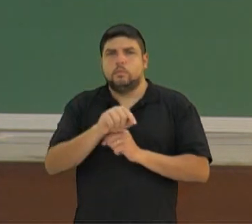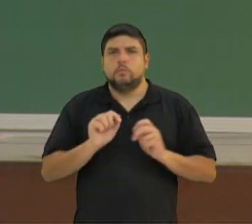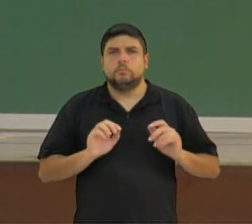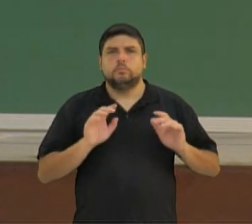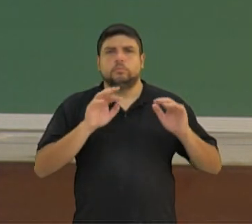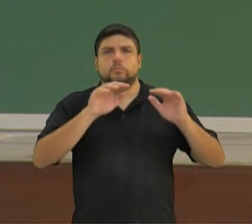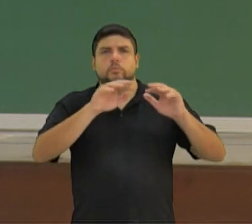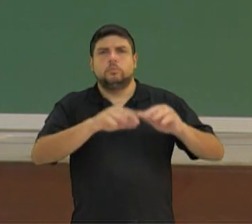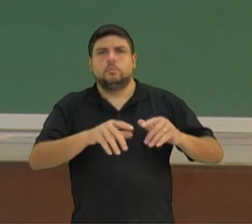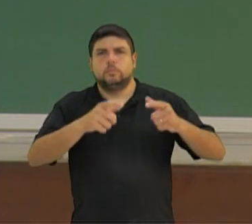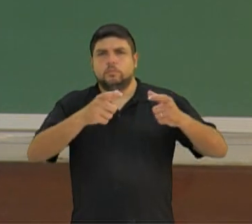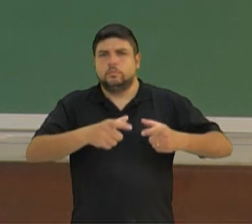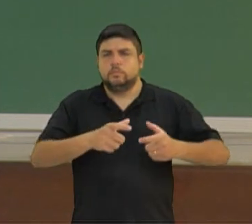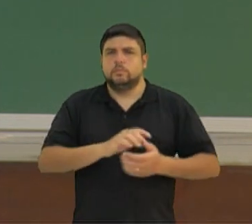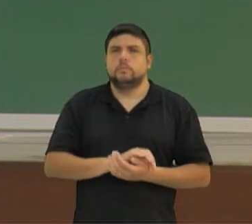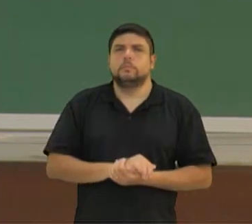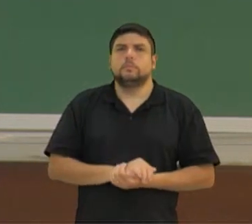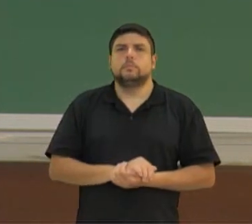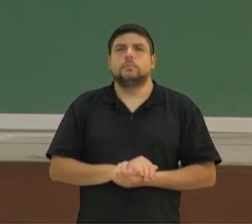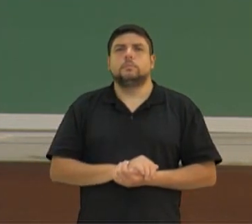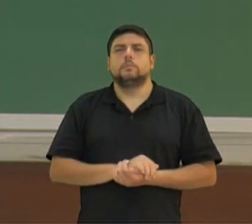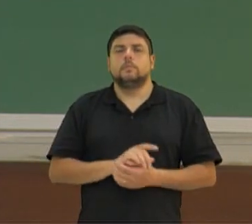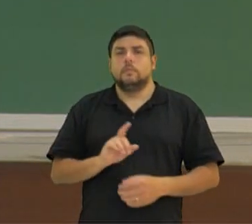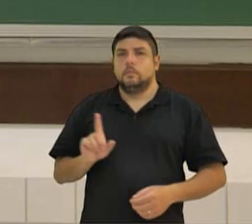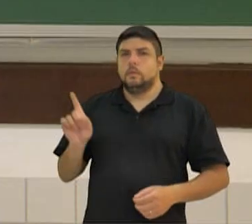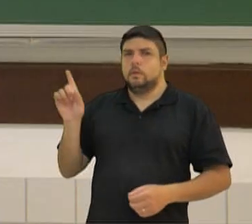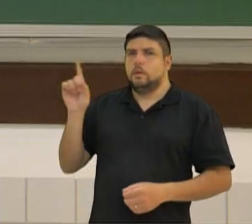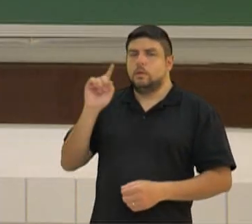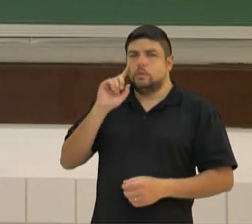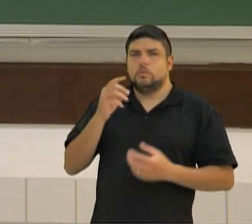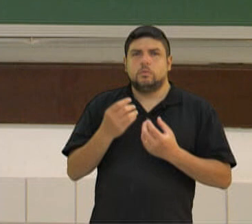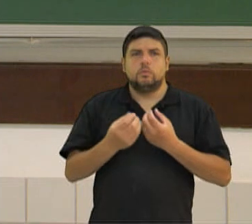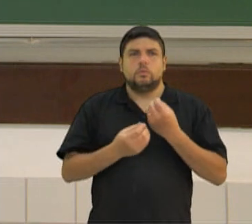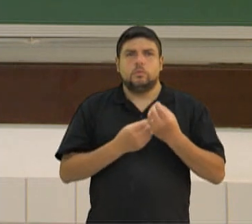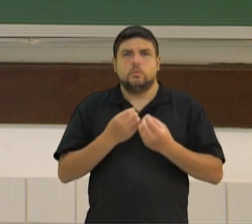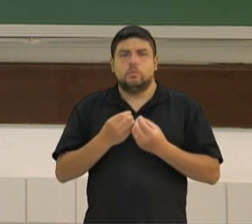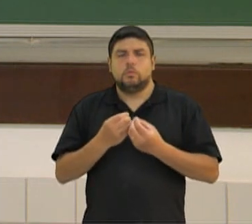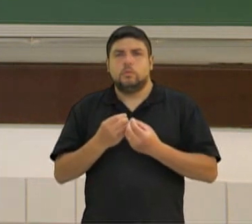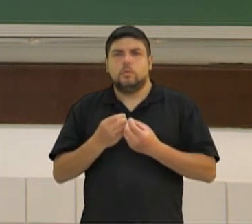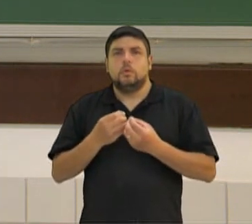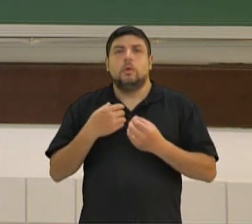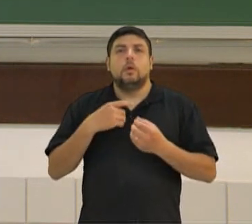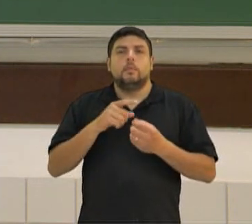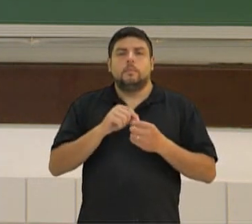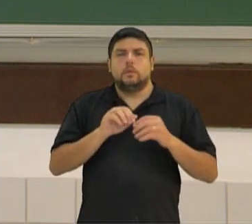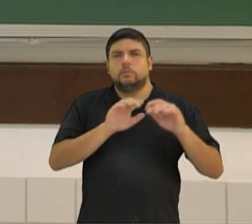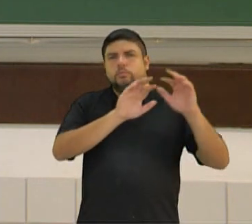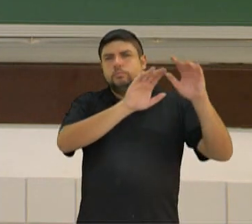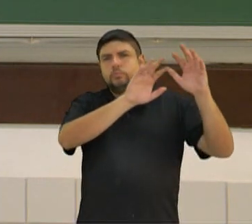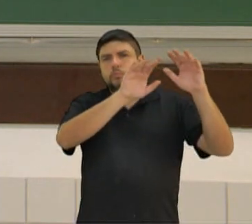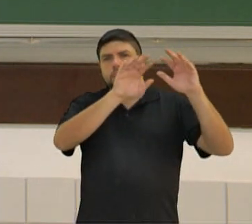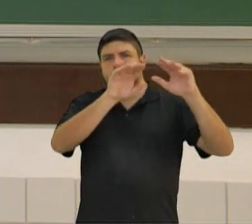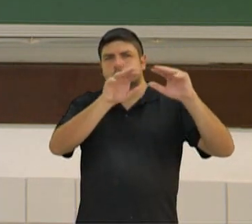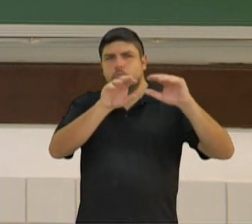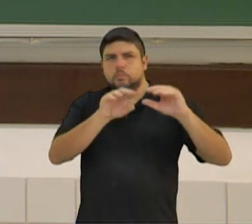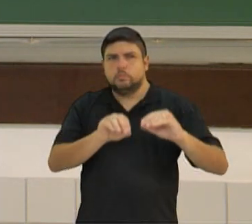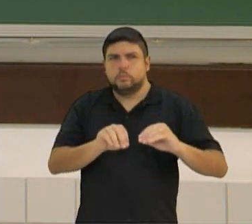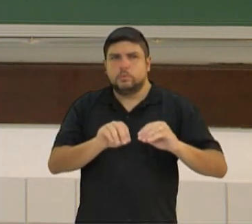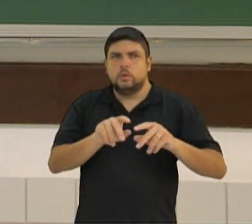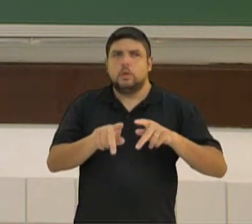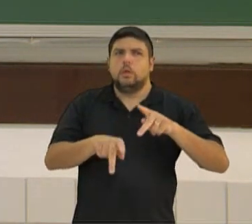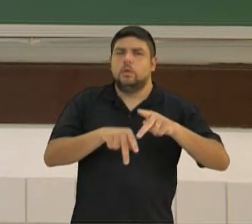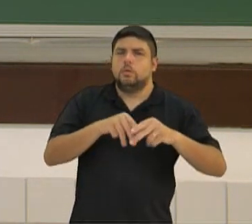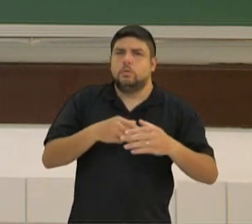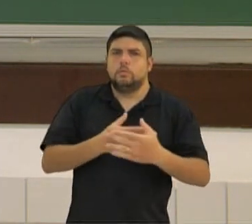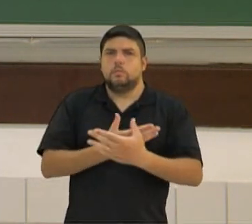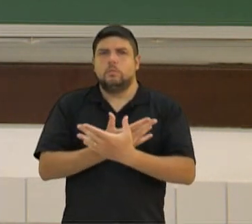região. E trouxeram com vocês, trouxeram na sua bagagem o que eles sabiam fazer. Aqui